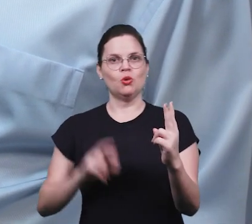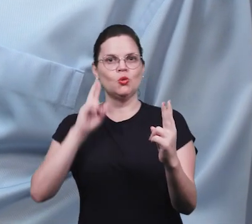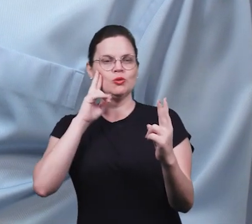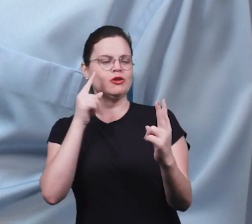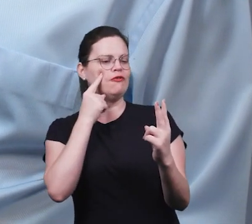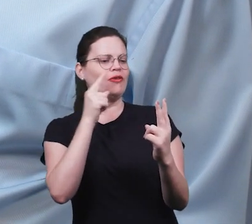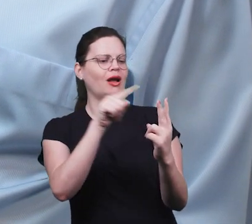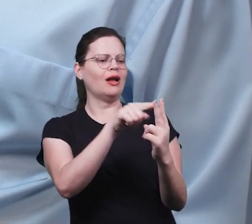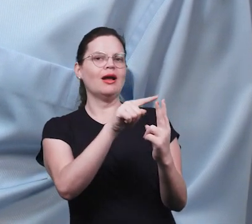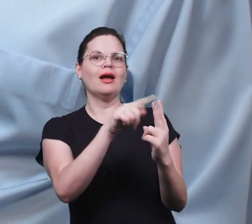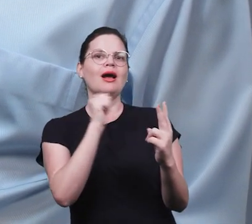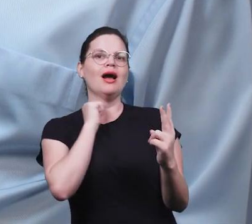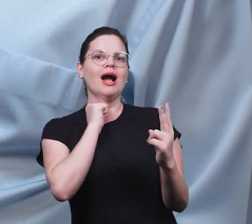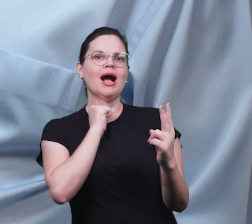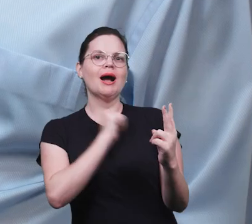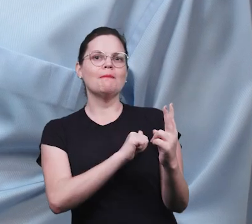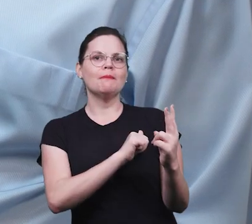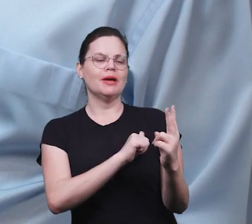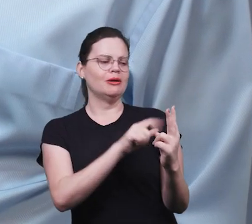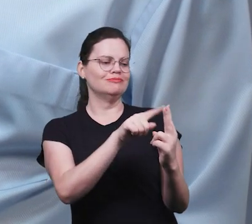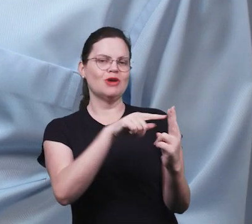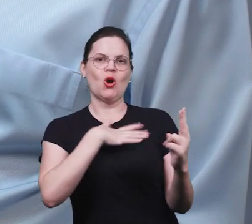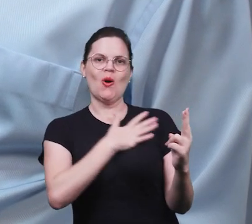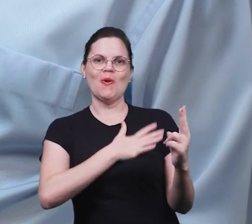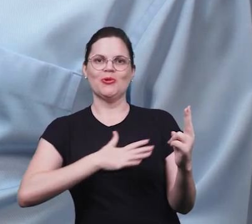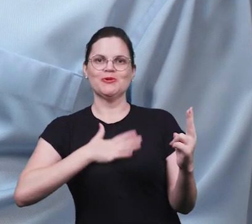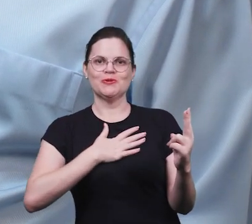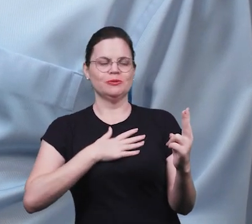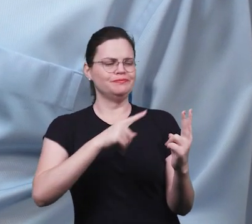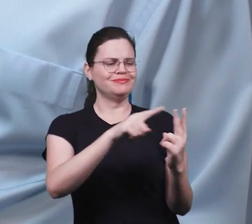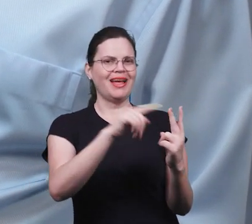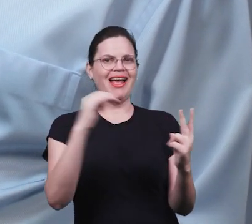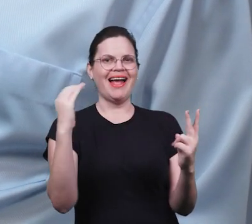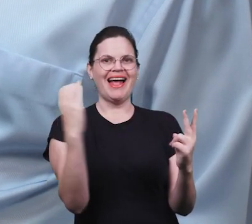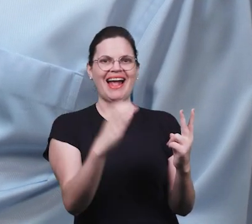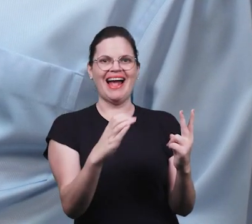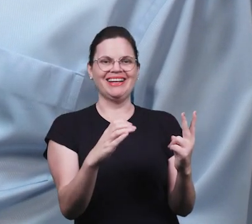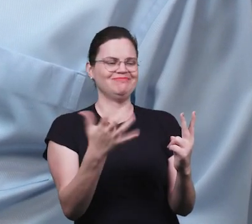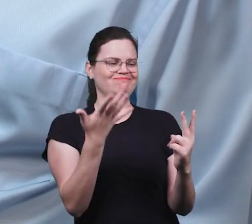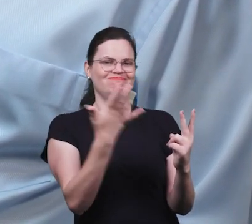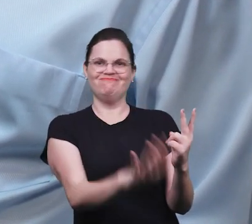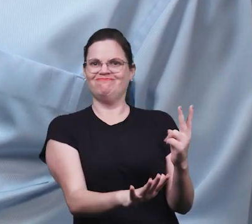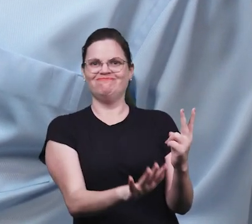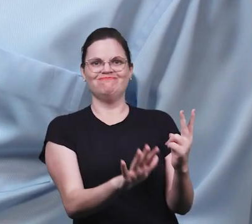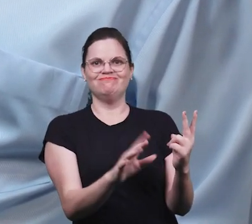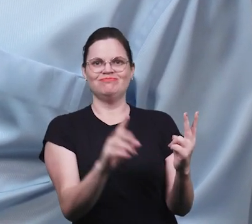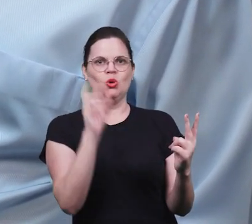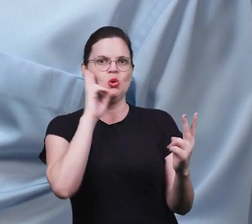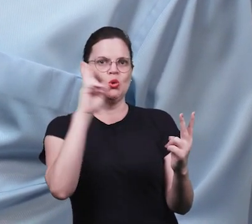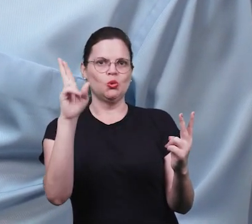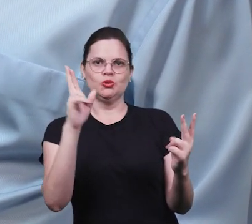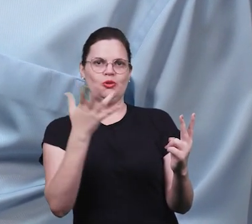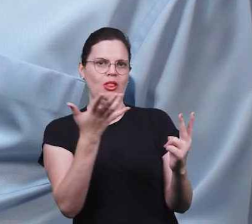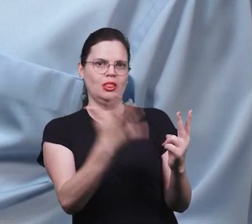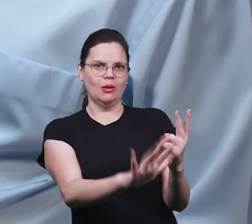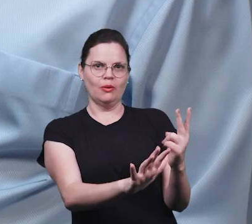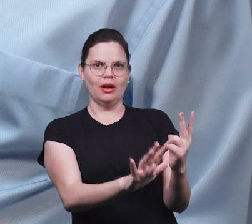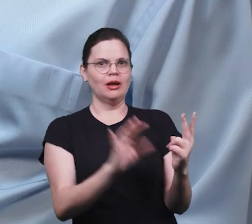Senhor rejeita o culto de Caim, como se fosse um culto não agradável a